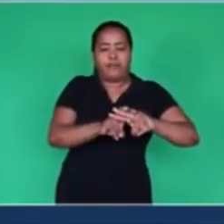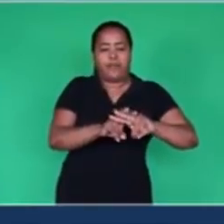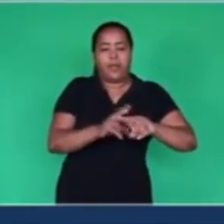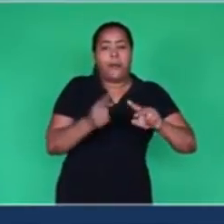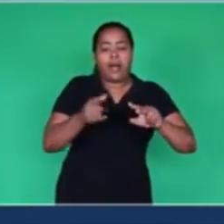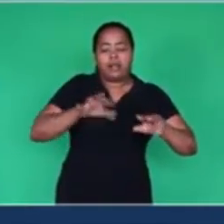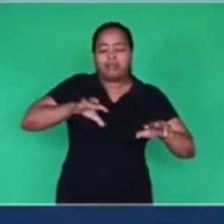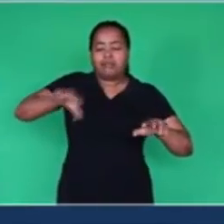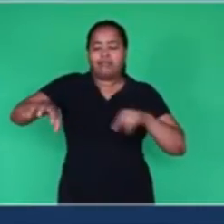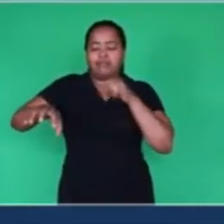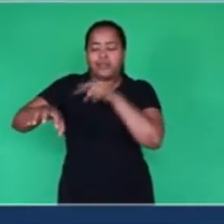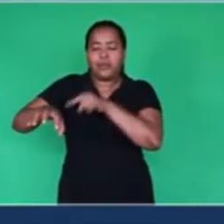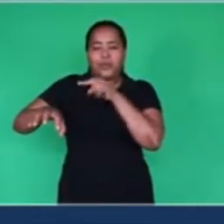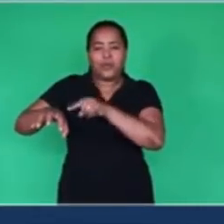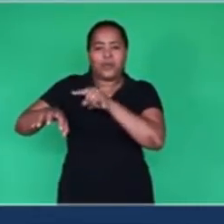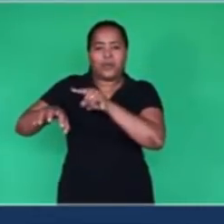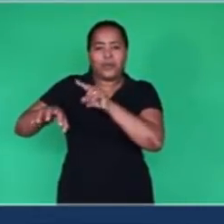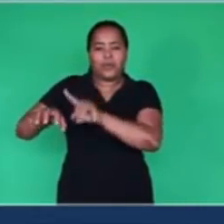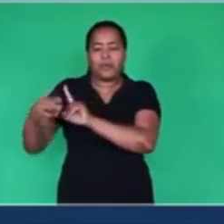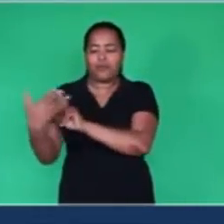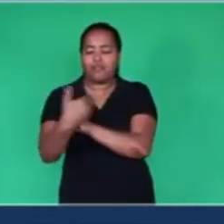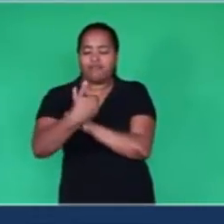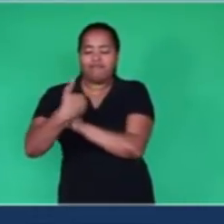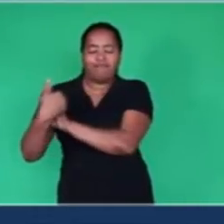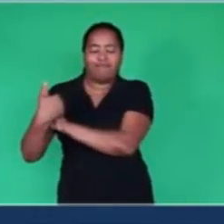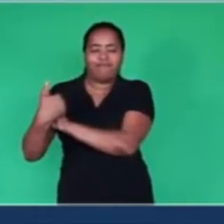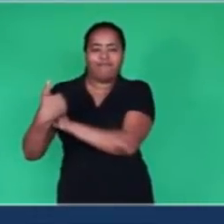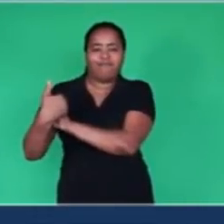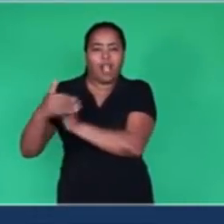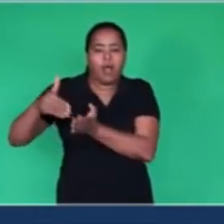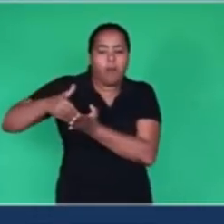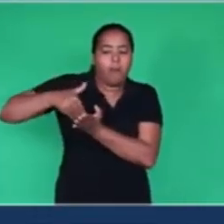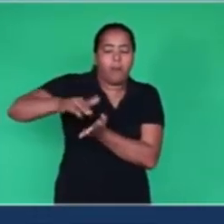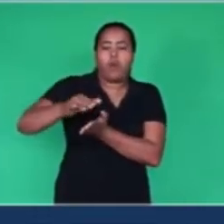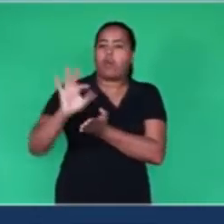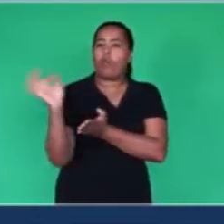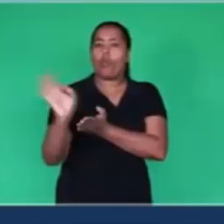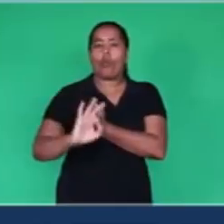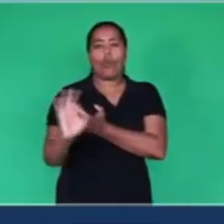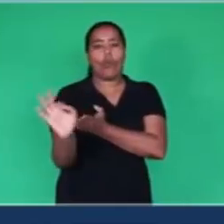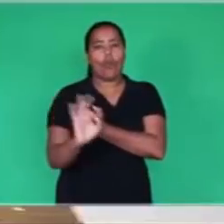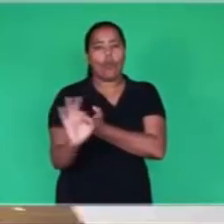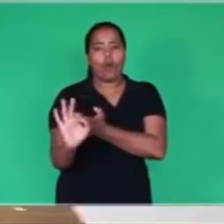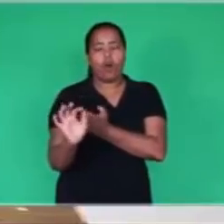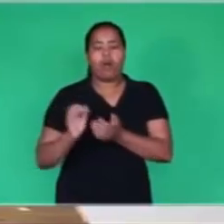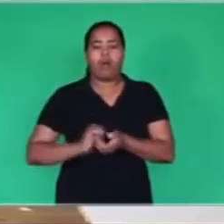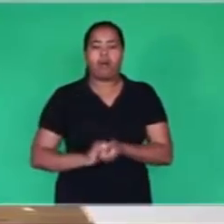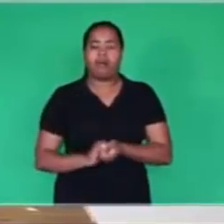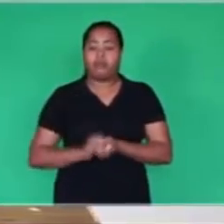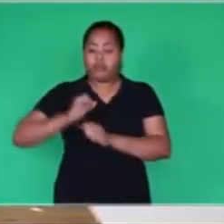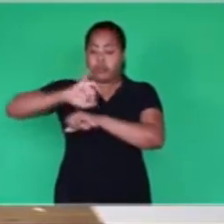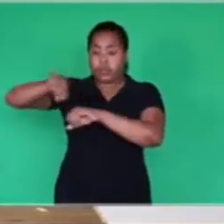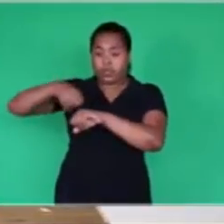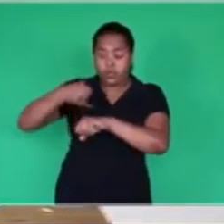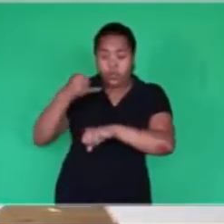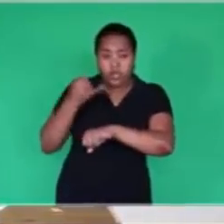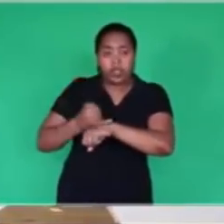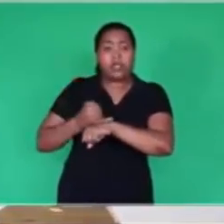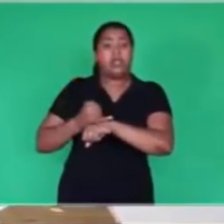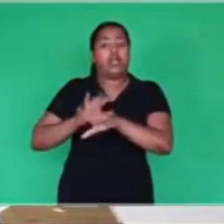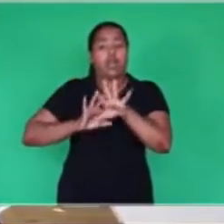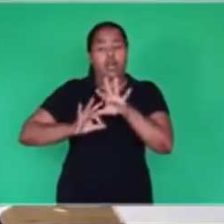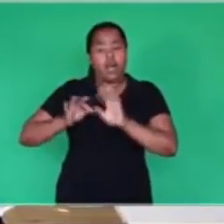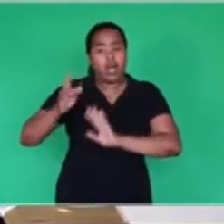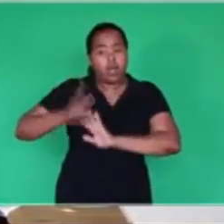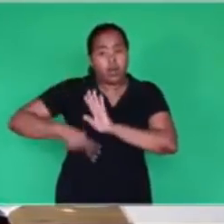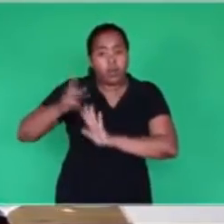do povo não será expulso da cidade. Ele tem um projeto. Jerusalém vai sofrer uma